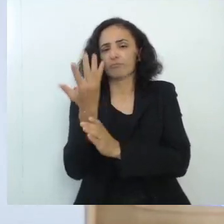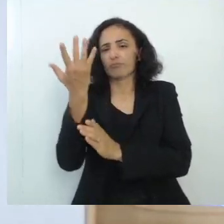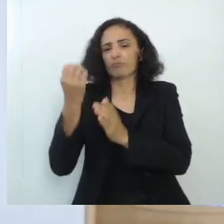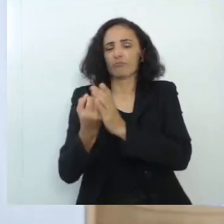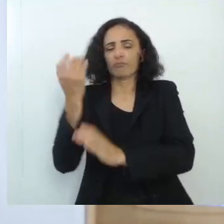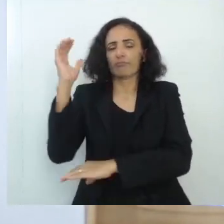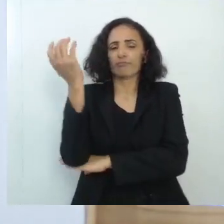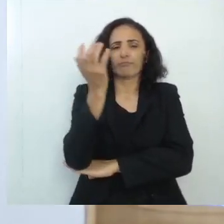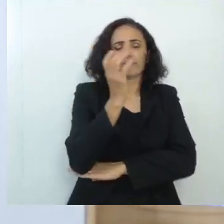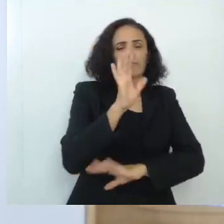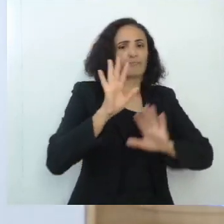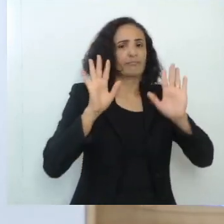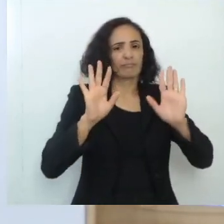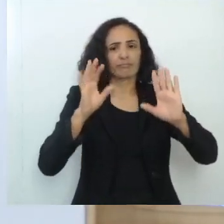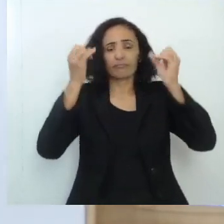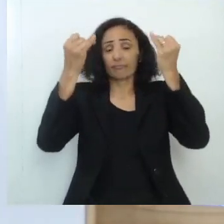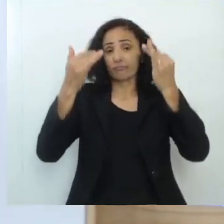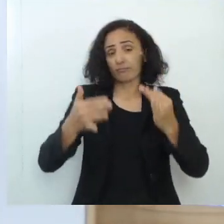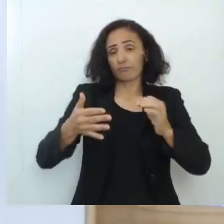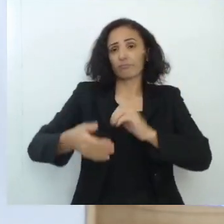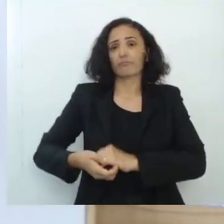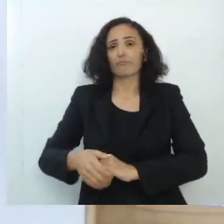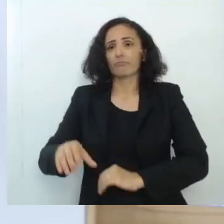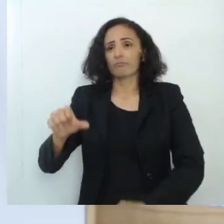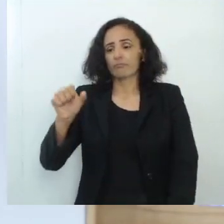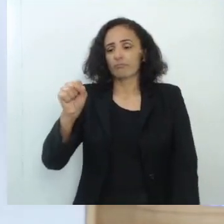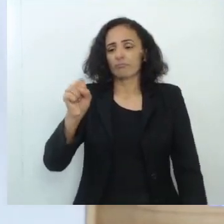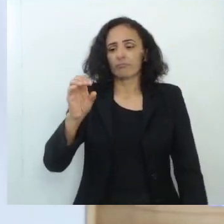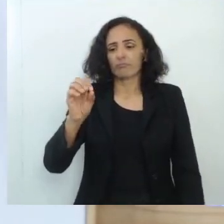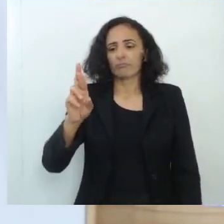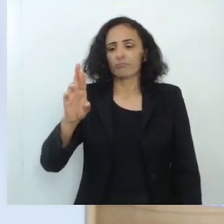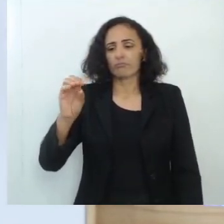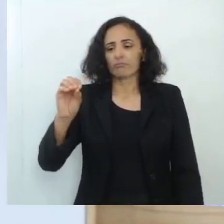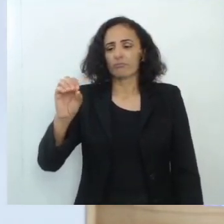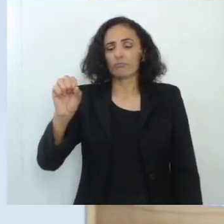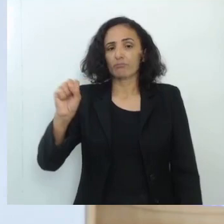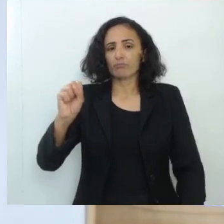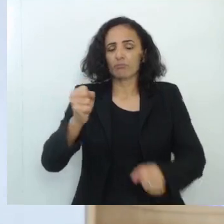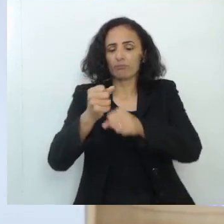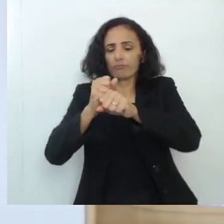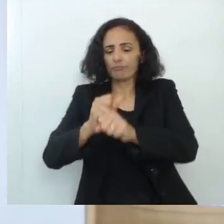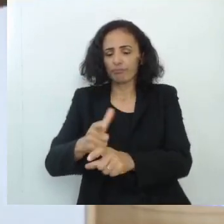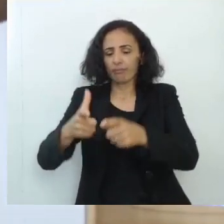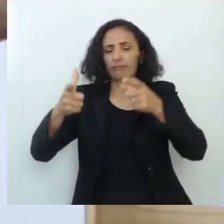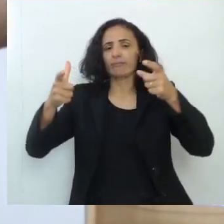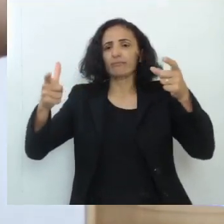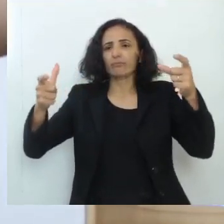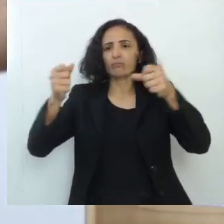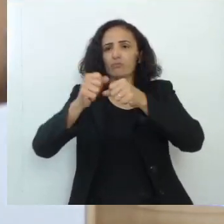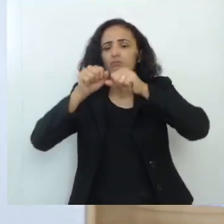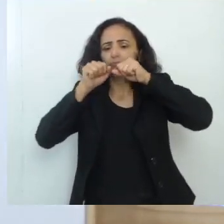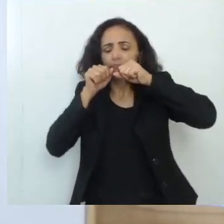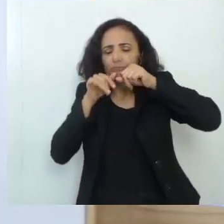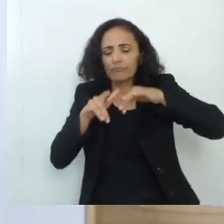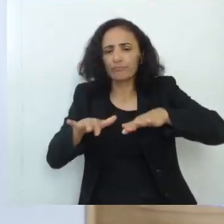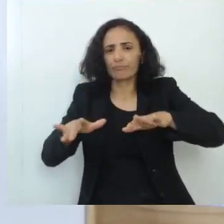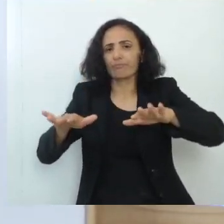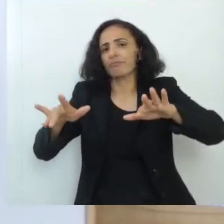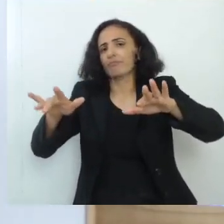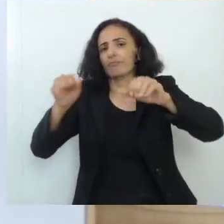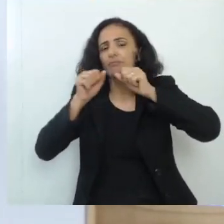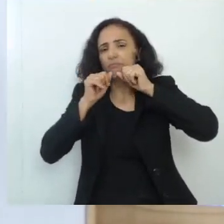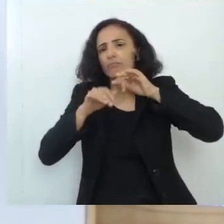Não é isso. É porque essa bolinha ela vai abrir. E quando essa bolinha abre, aí ela joga no ambiente um monte